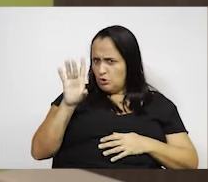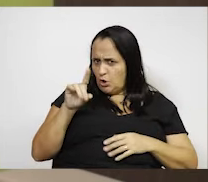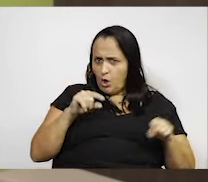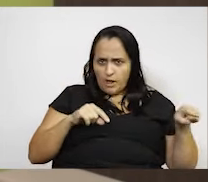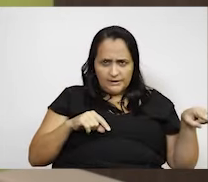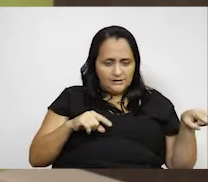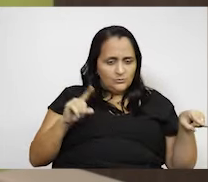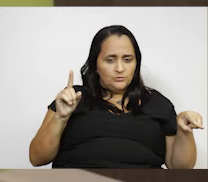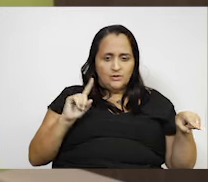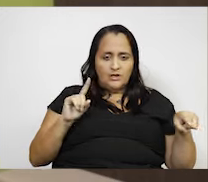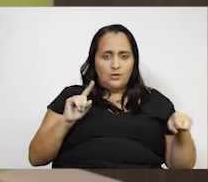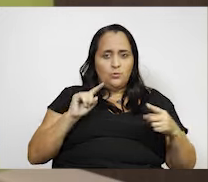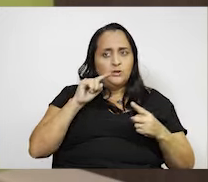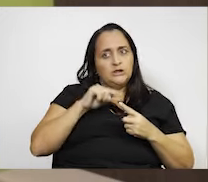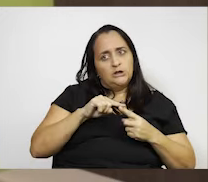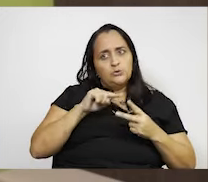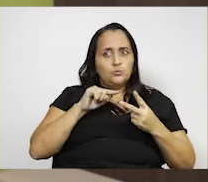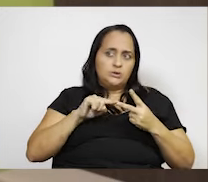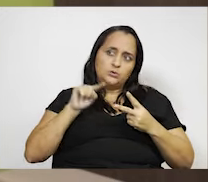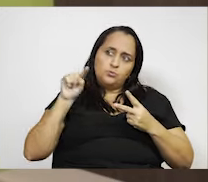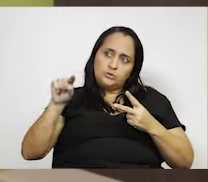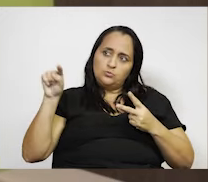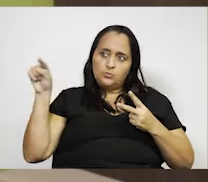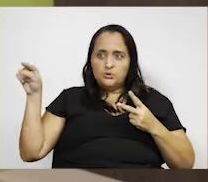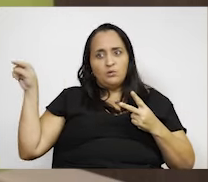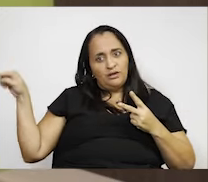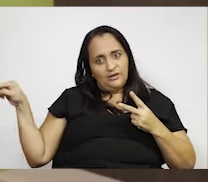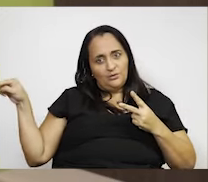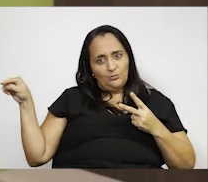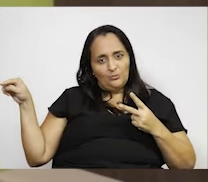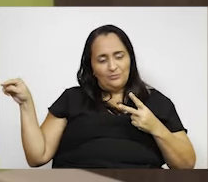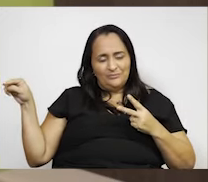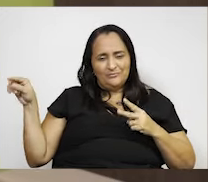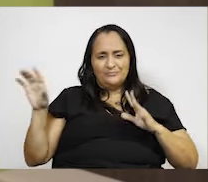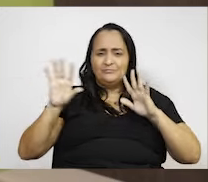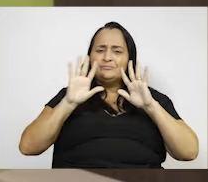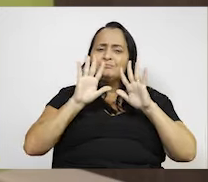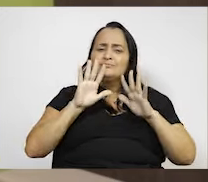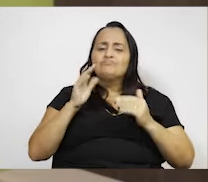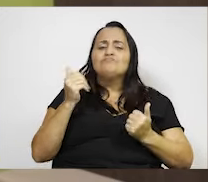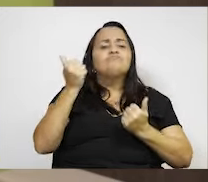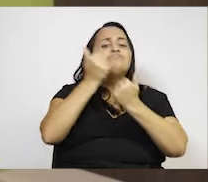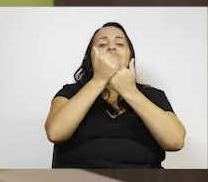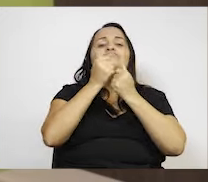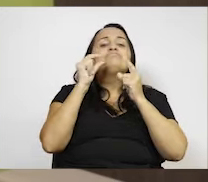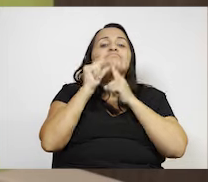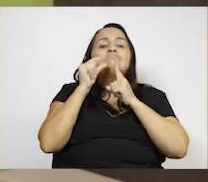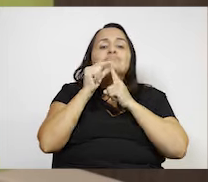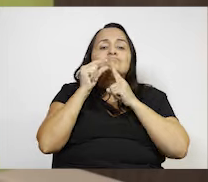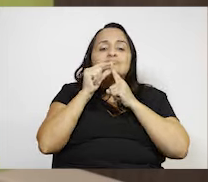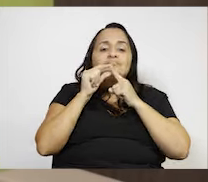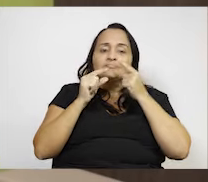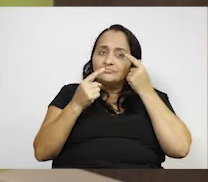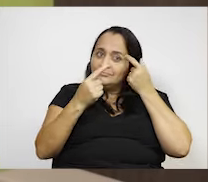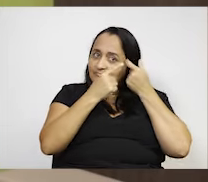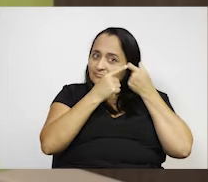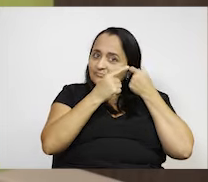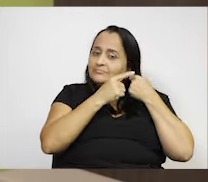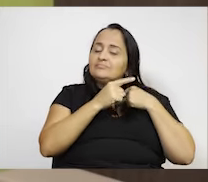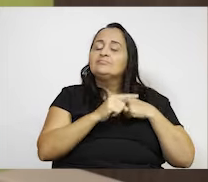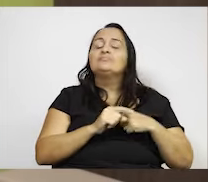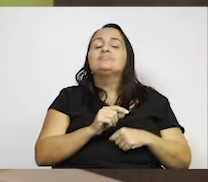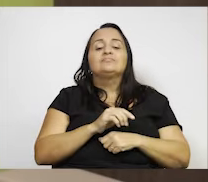só isso, trouxe isso e aquilo. Então, qual é a outra ideia, uma ideia diferente que a palavra não